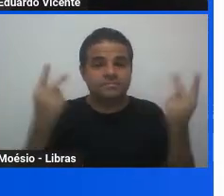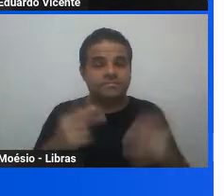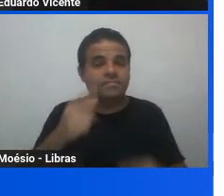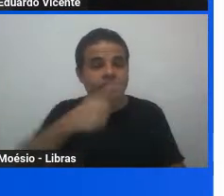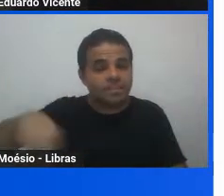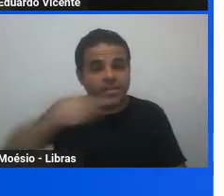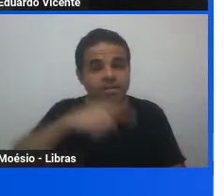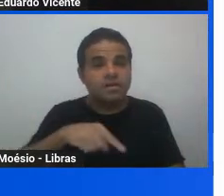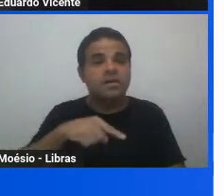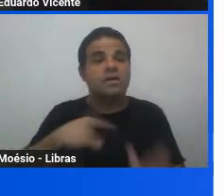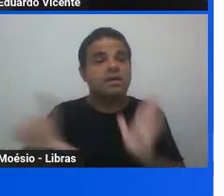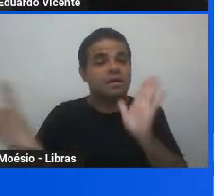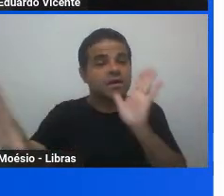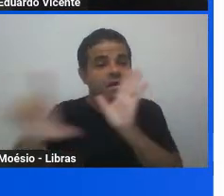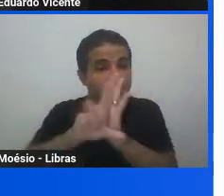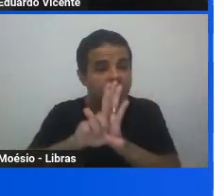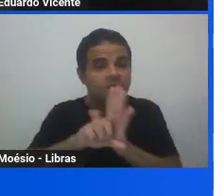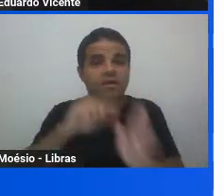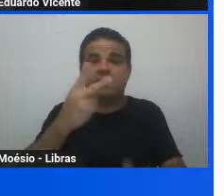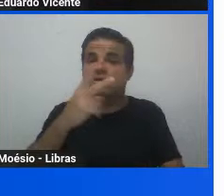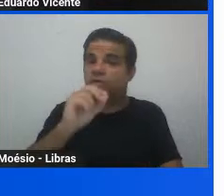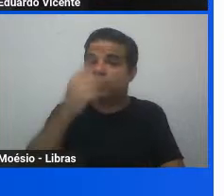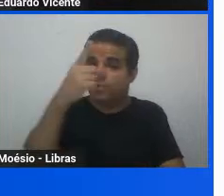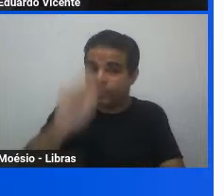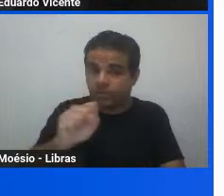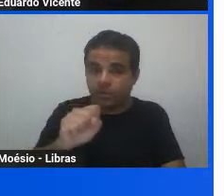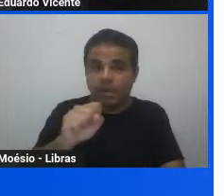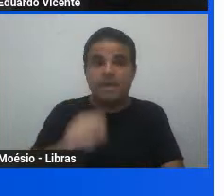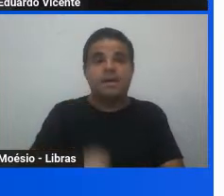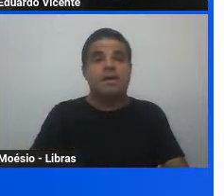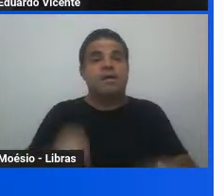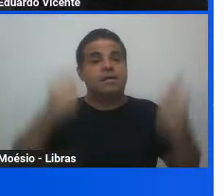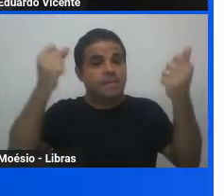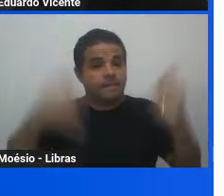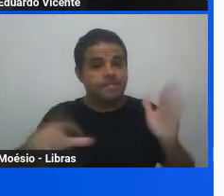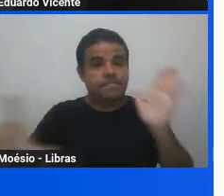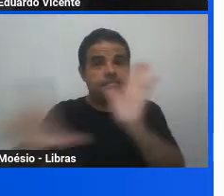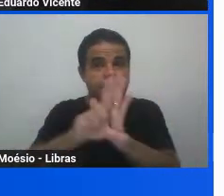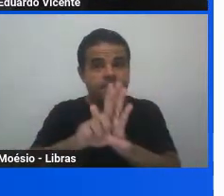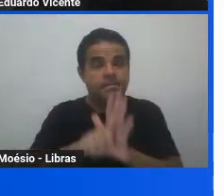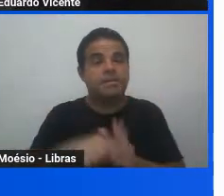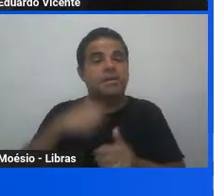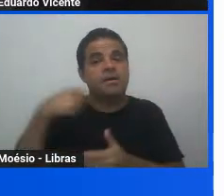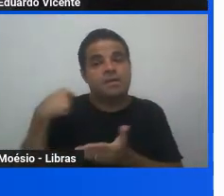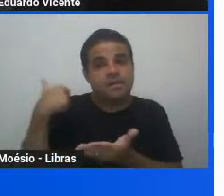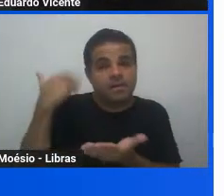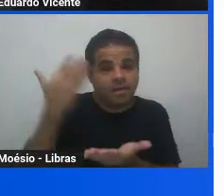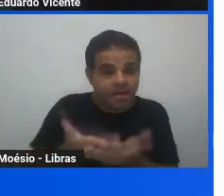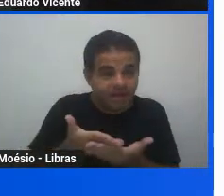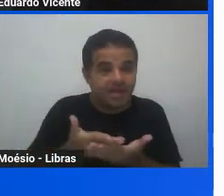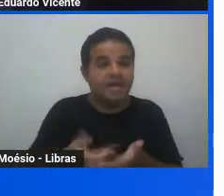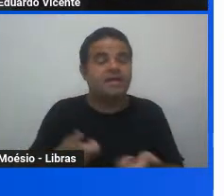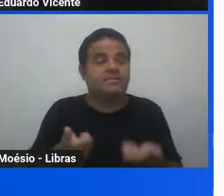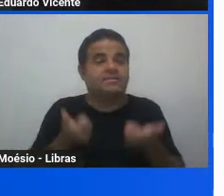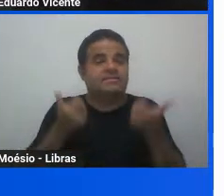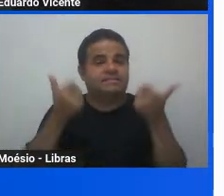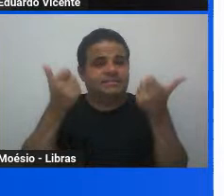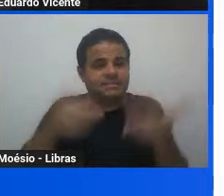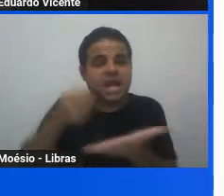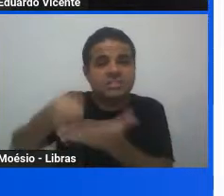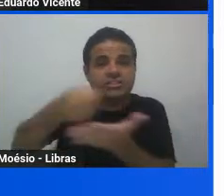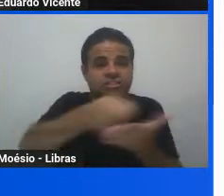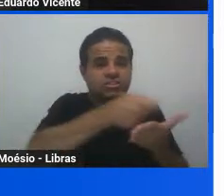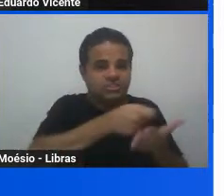13.722, homologada em 2018. Então, essa lei vem trazer para nós a